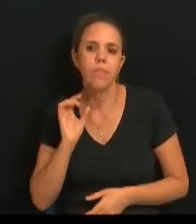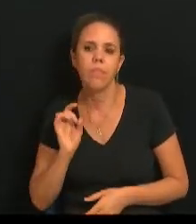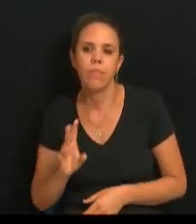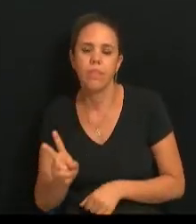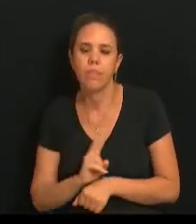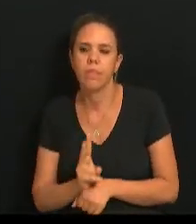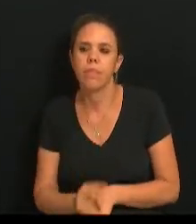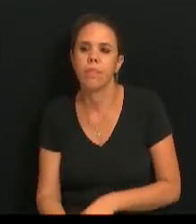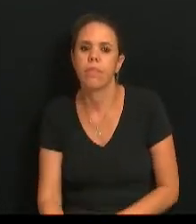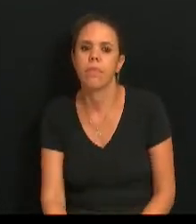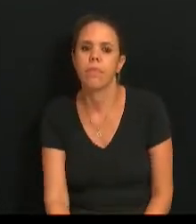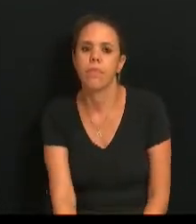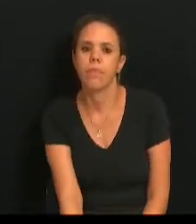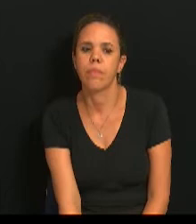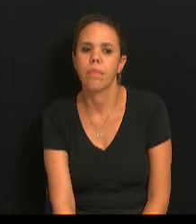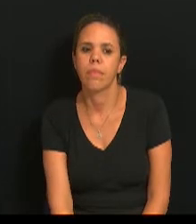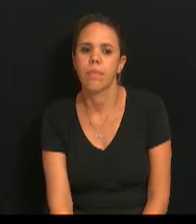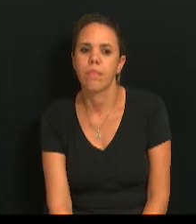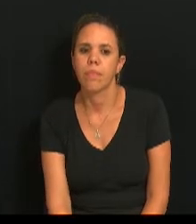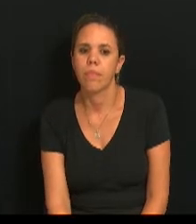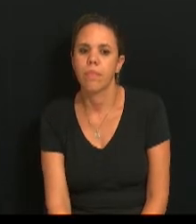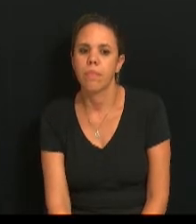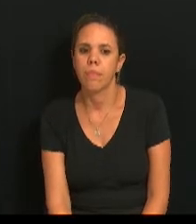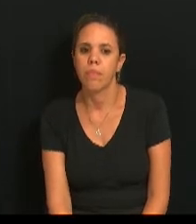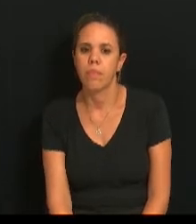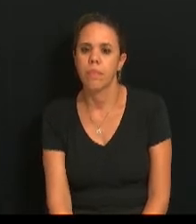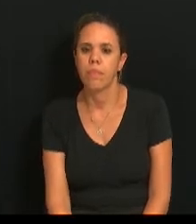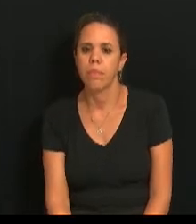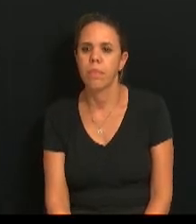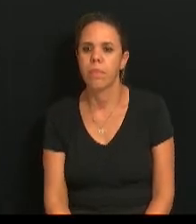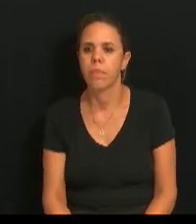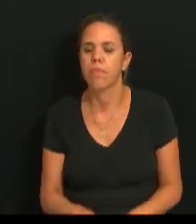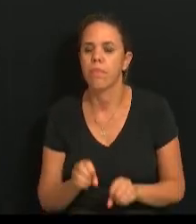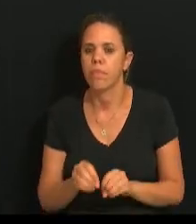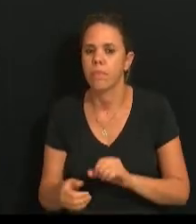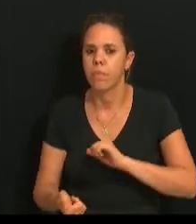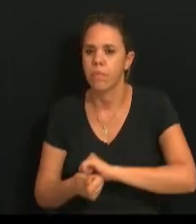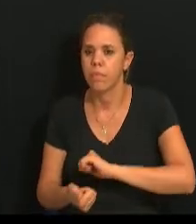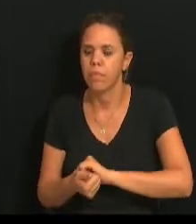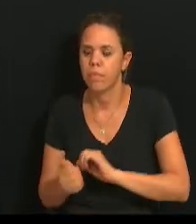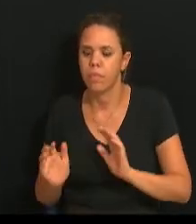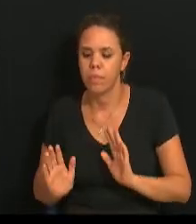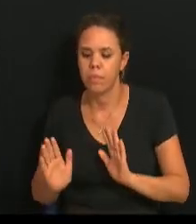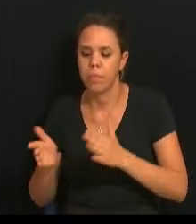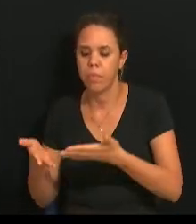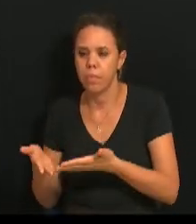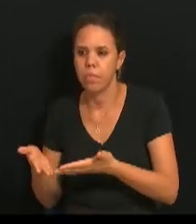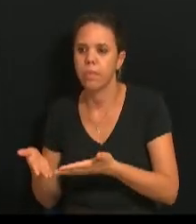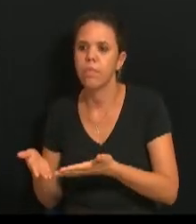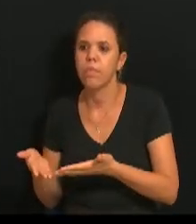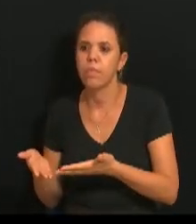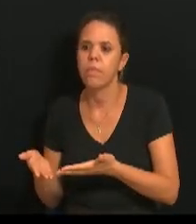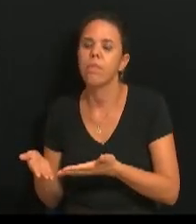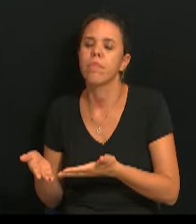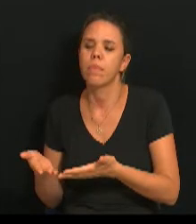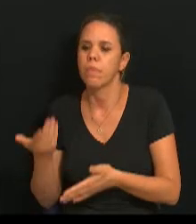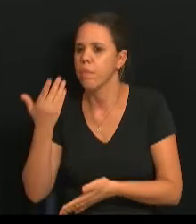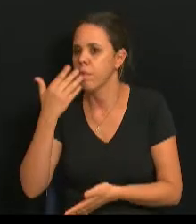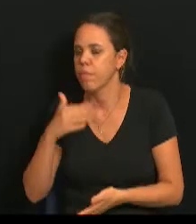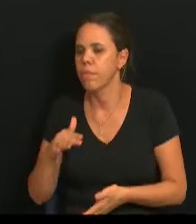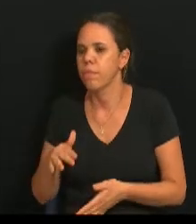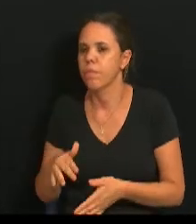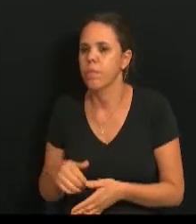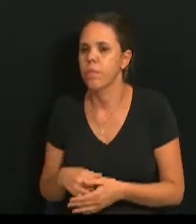educação infantil. A luta é por uma educação de qualidade, pois o foco sempre foi a criança, com